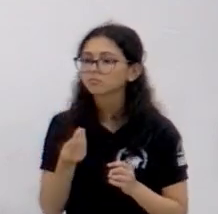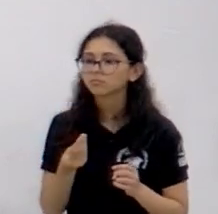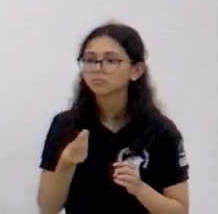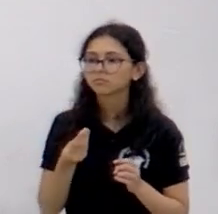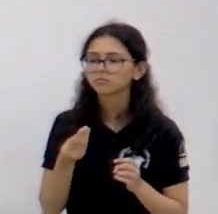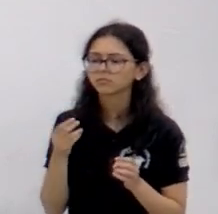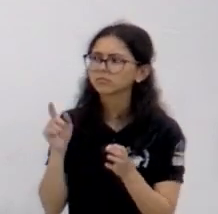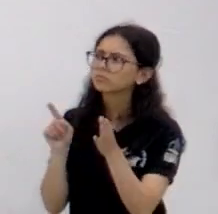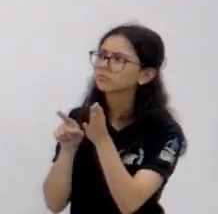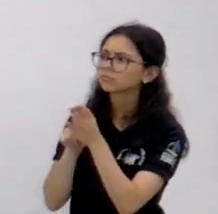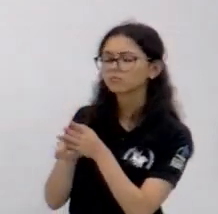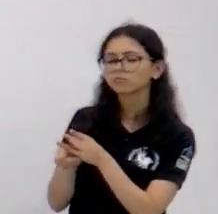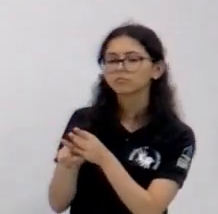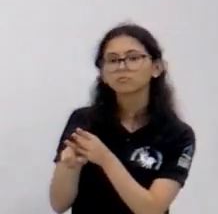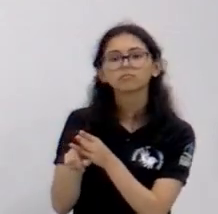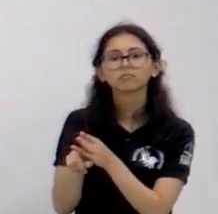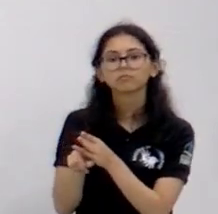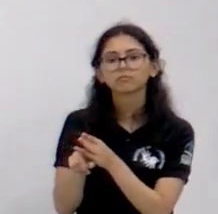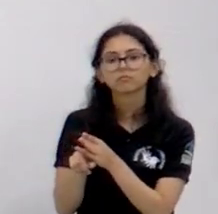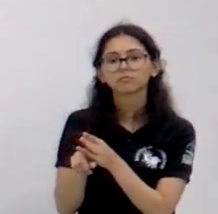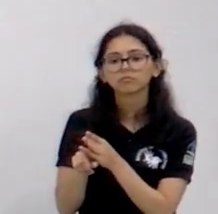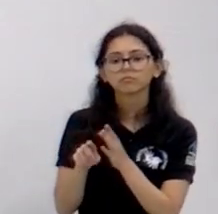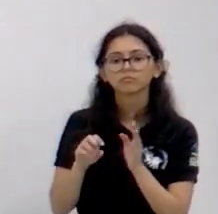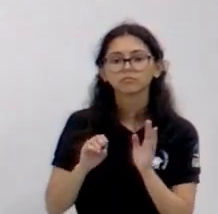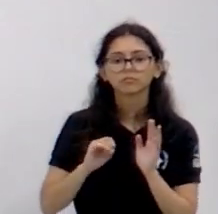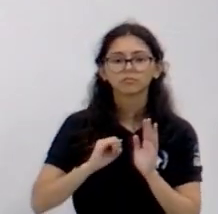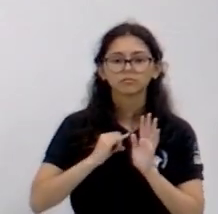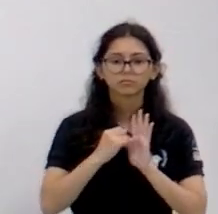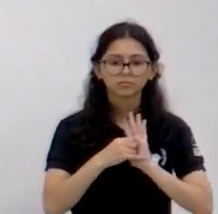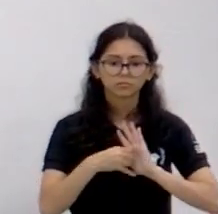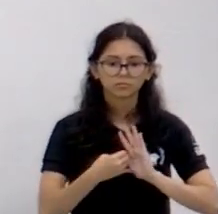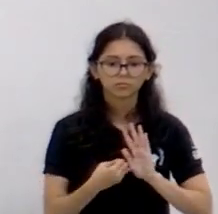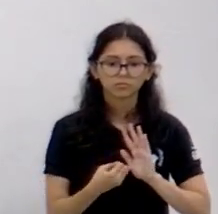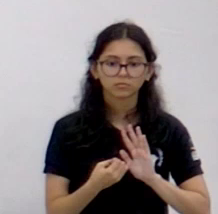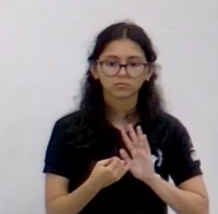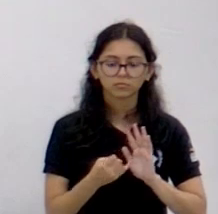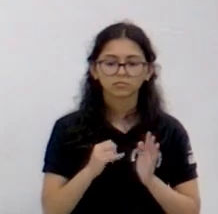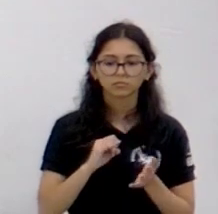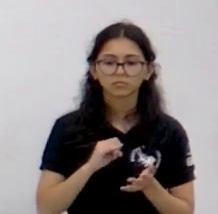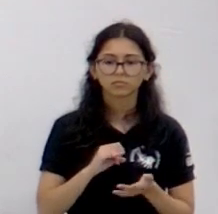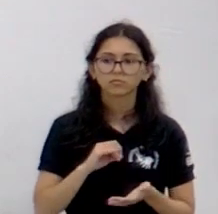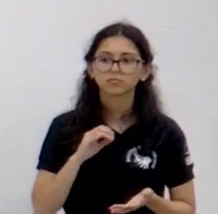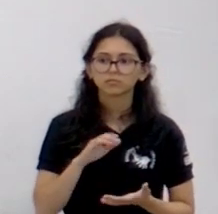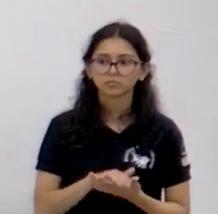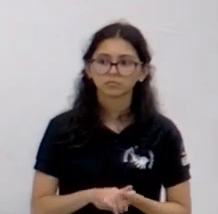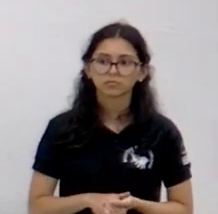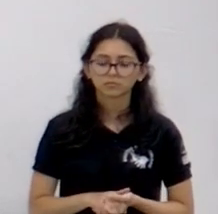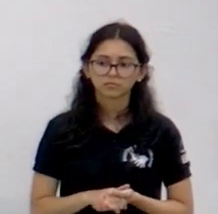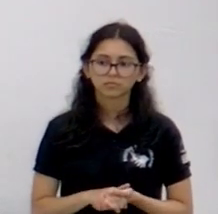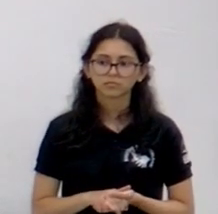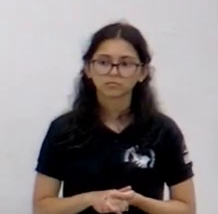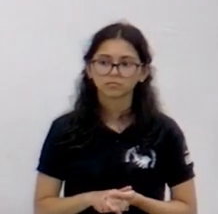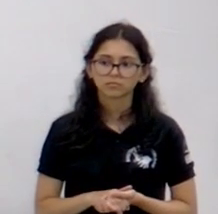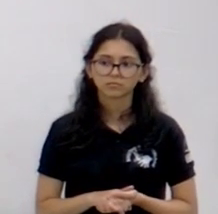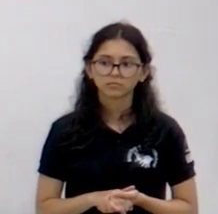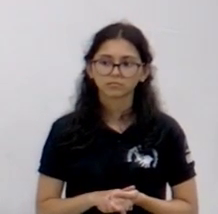traz algo lógico: eu não sou casada, eu não conheci nenhum varão.